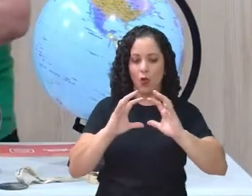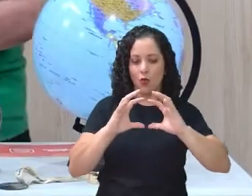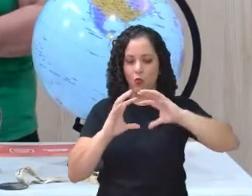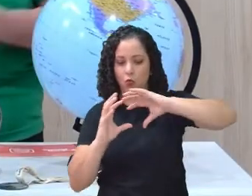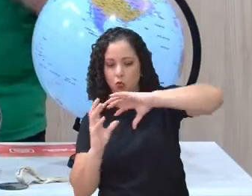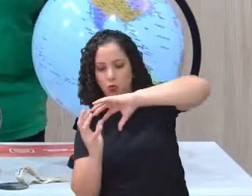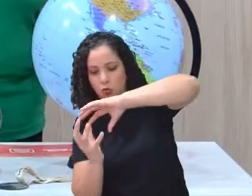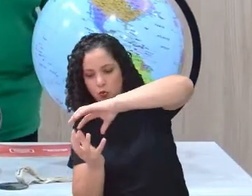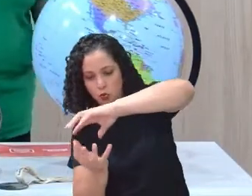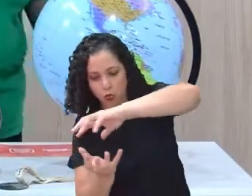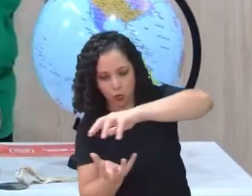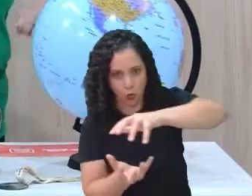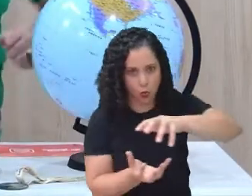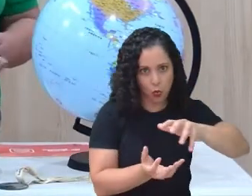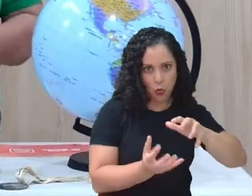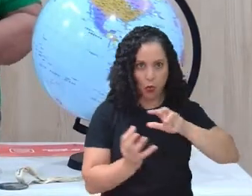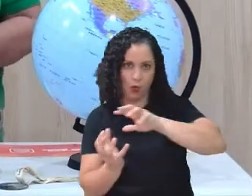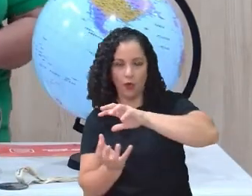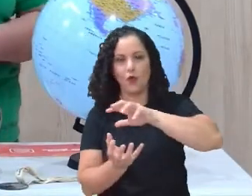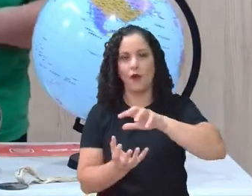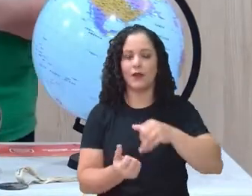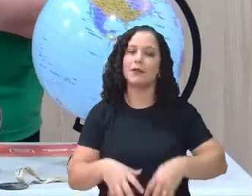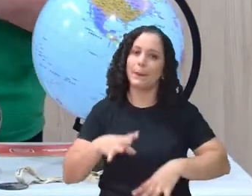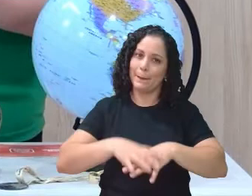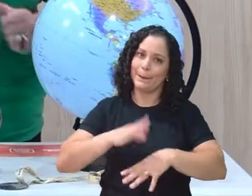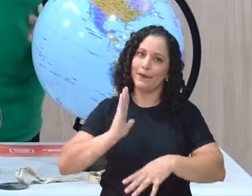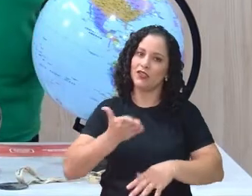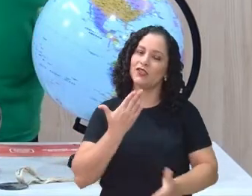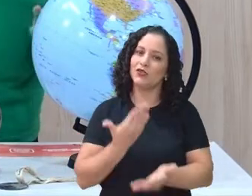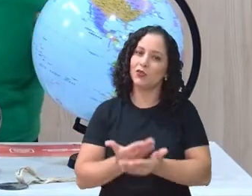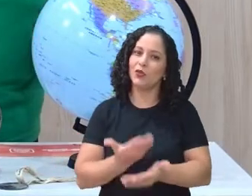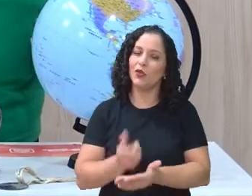eu acredito que vocês já viram aí em matemática, que é a questão de